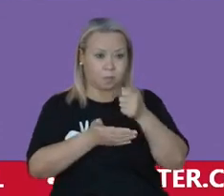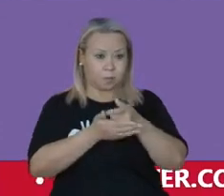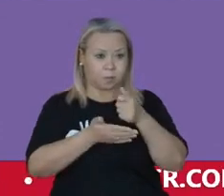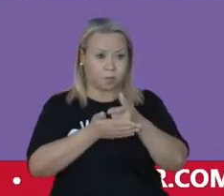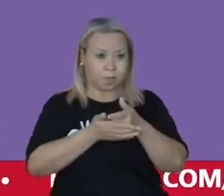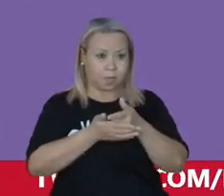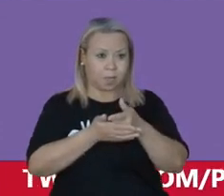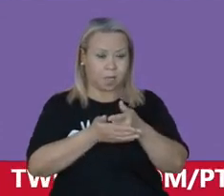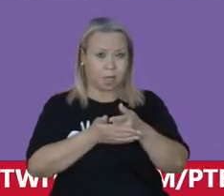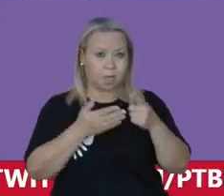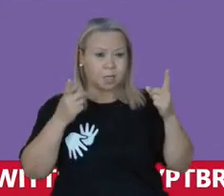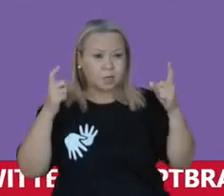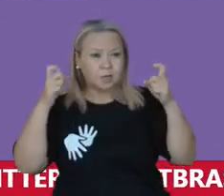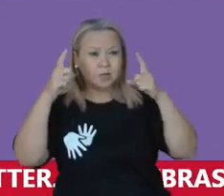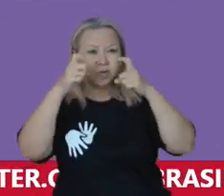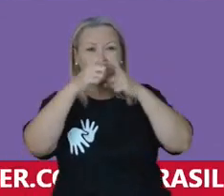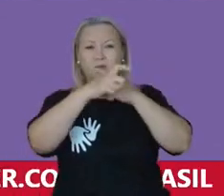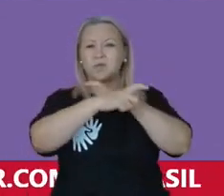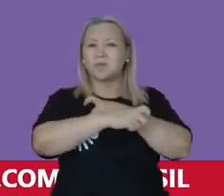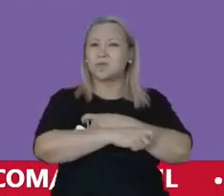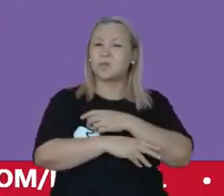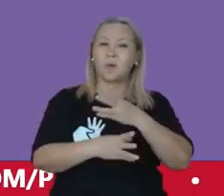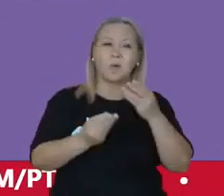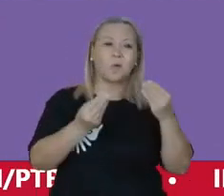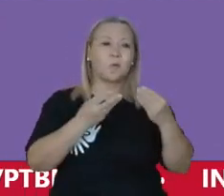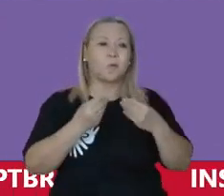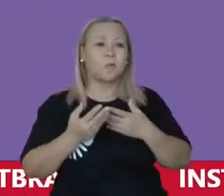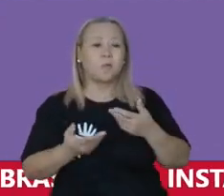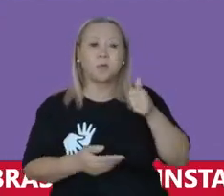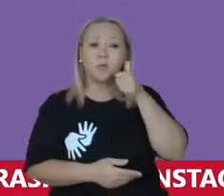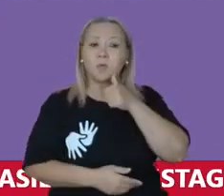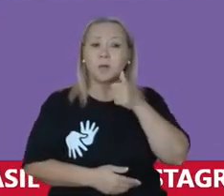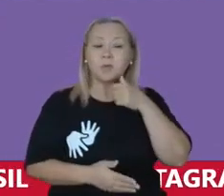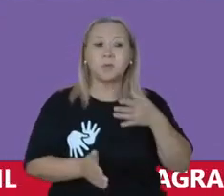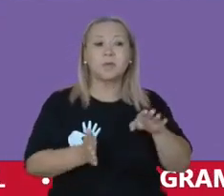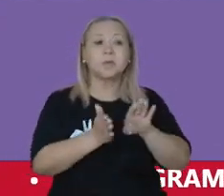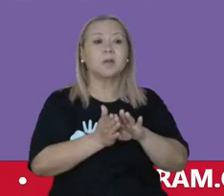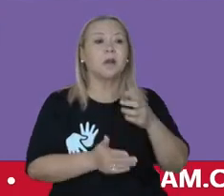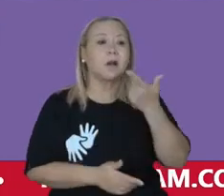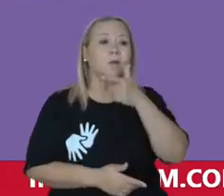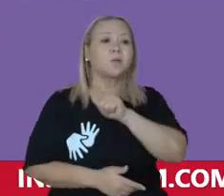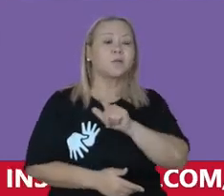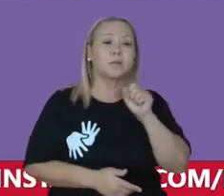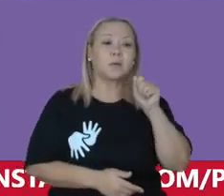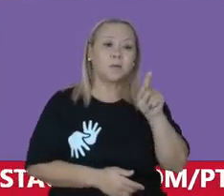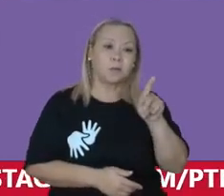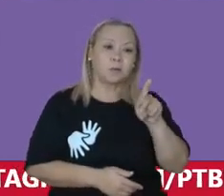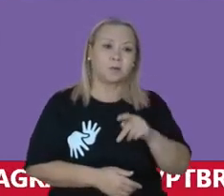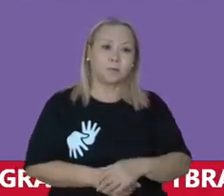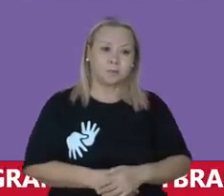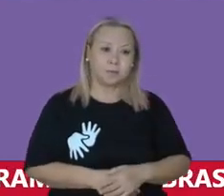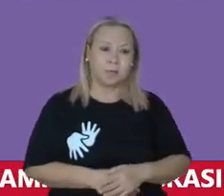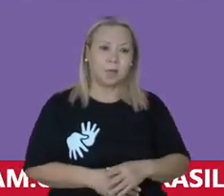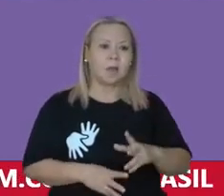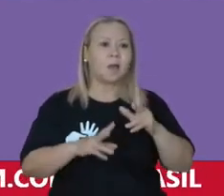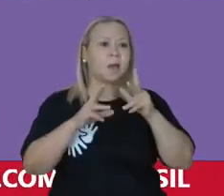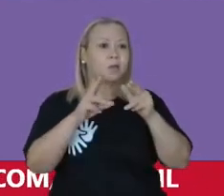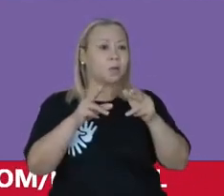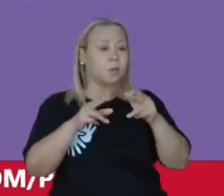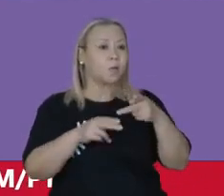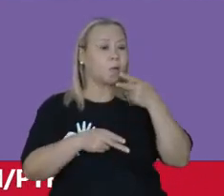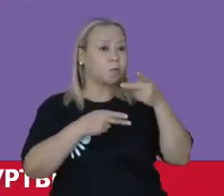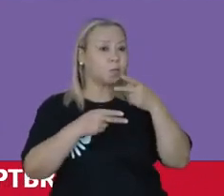contribuição dificultou enormemente para as mulheres chegarem à aposentadoria. Como disse